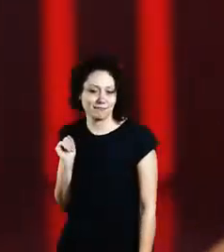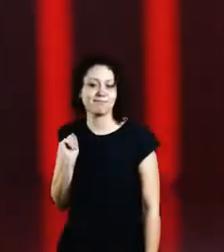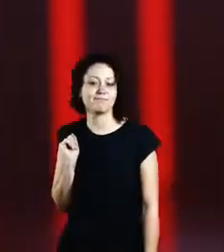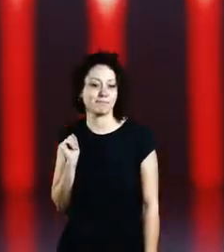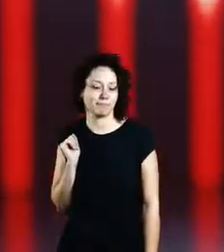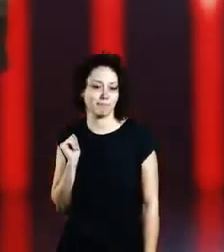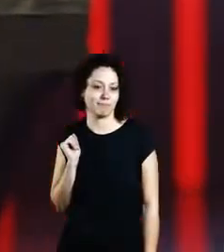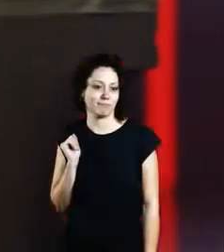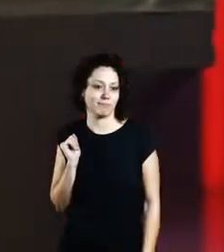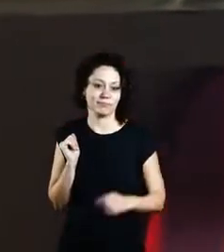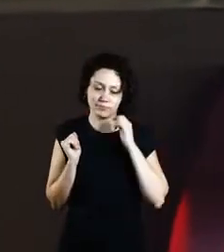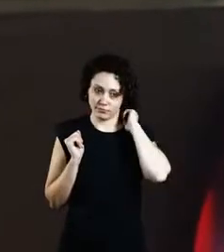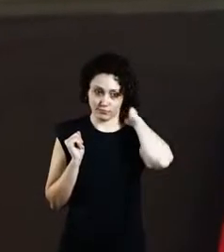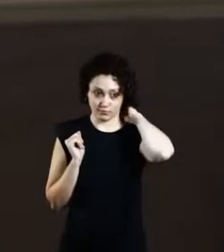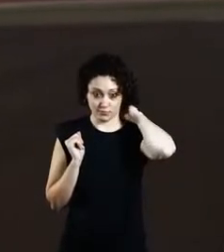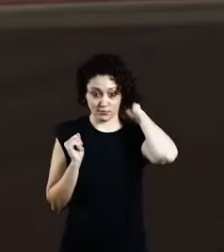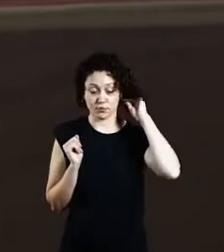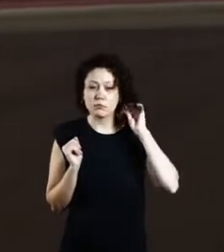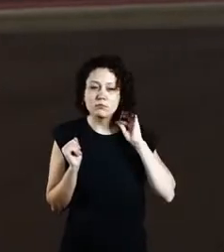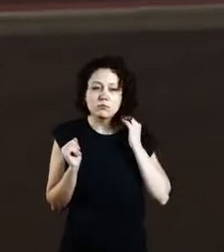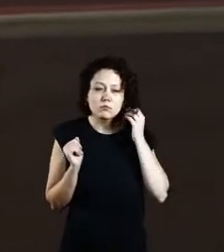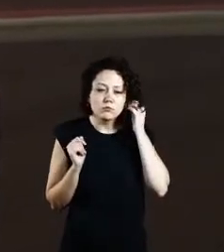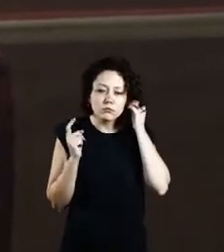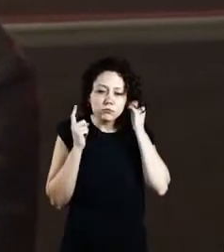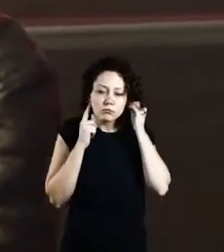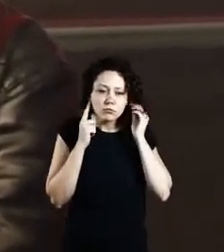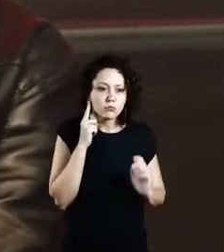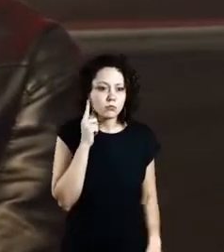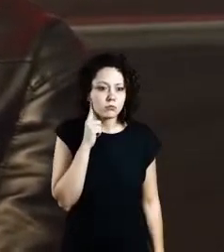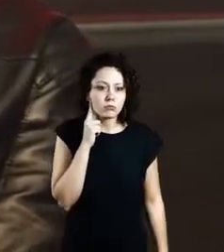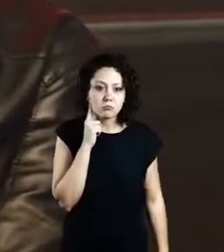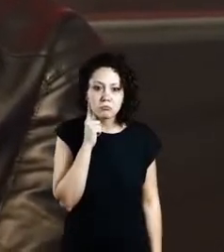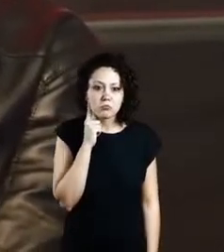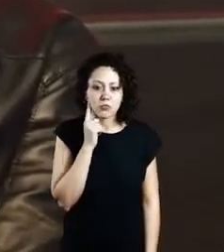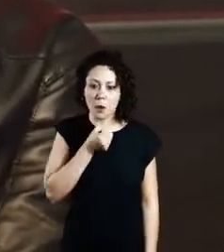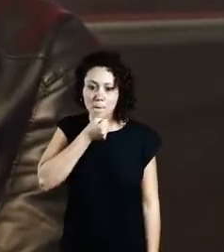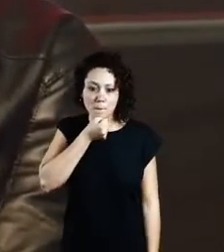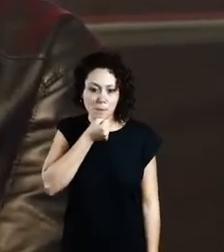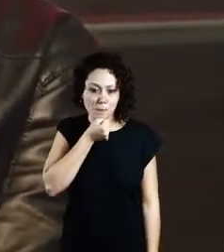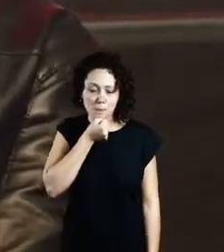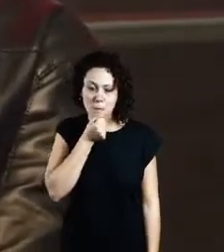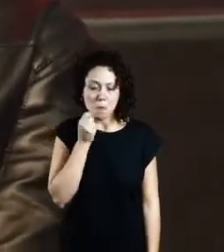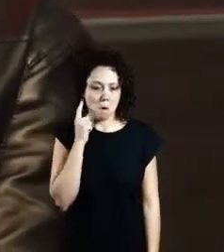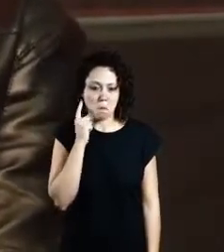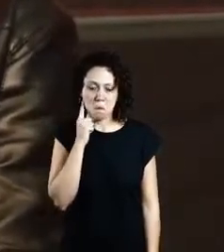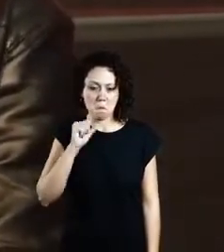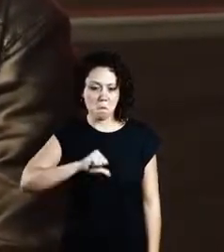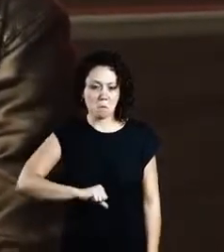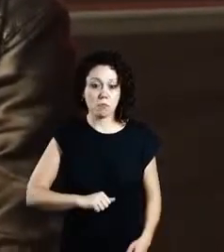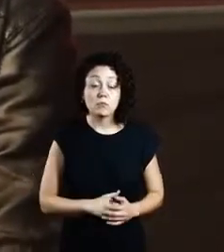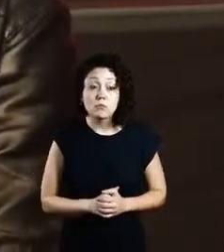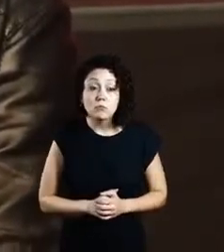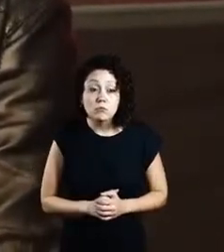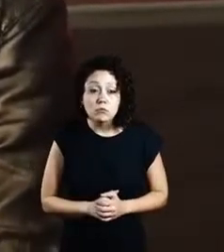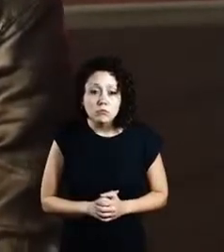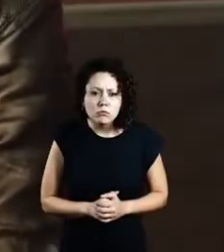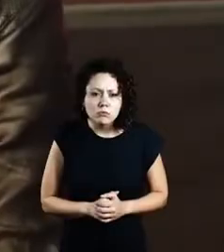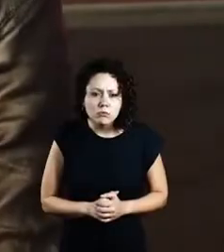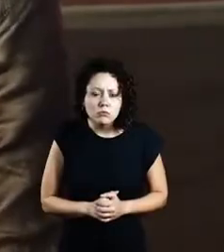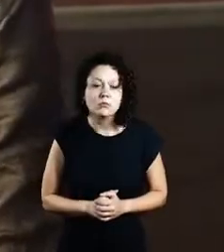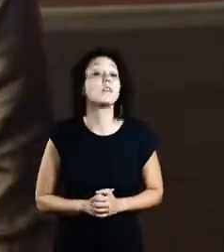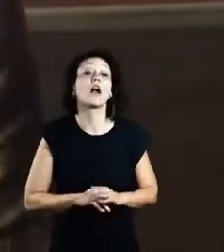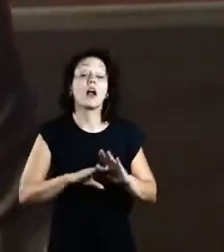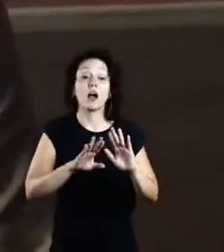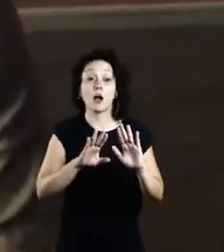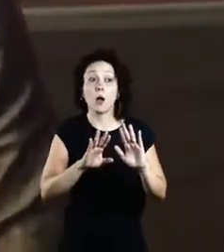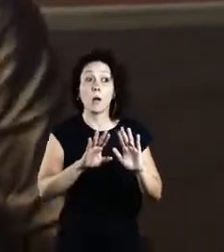Outro detalhe, o Roy Ayres e o Anthony Fari estavam na sessão de jazz. É, não era... Como que você